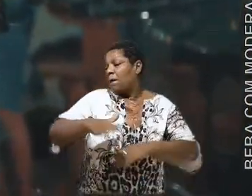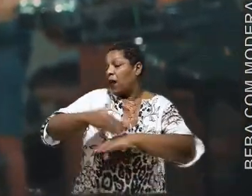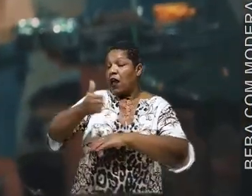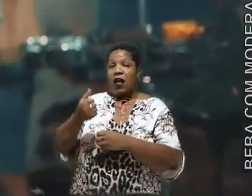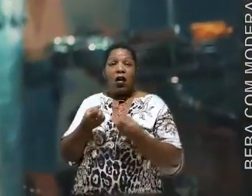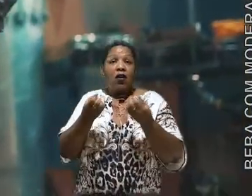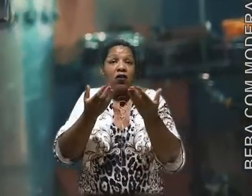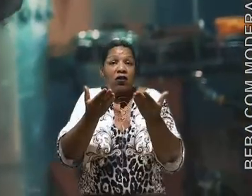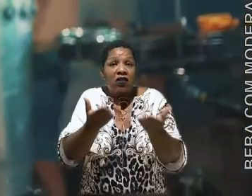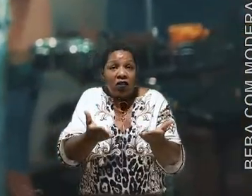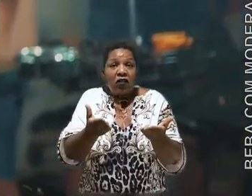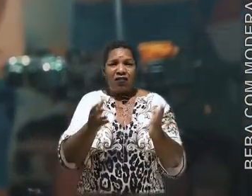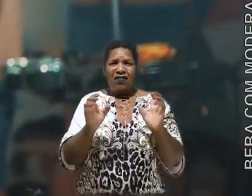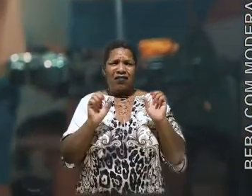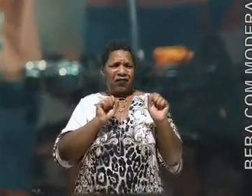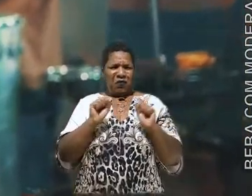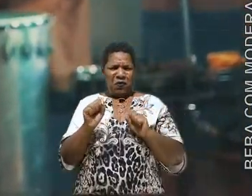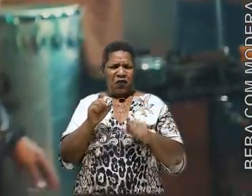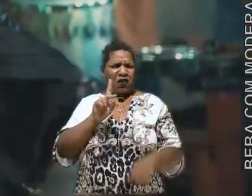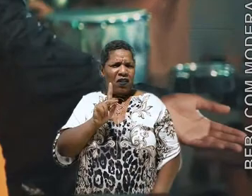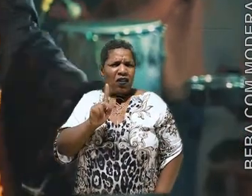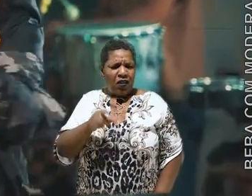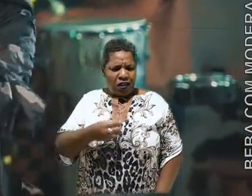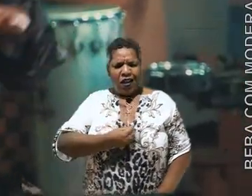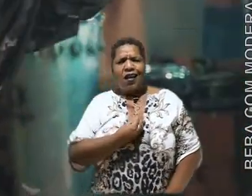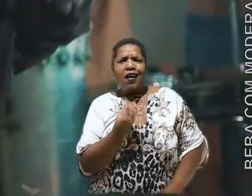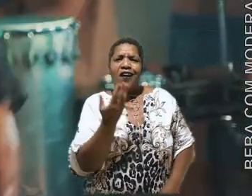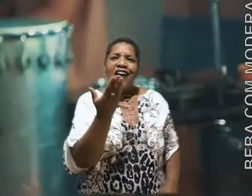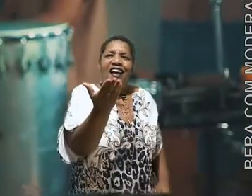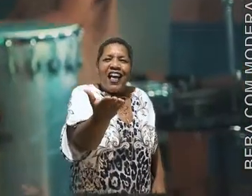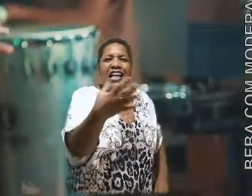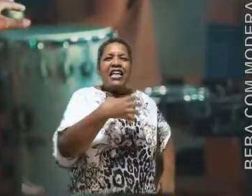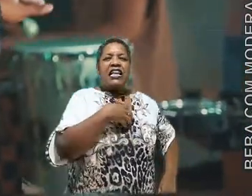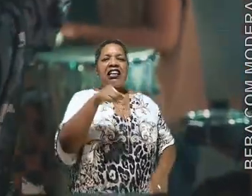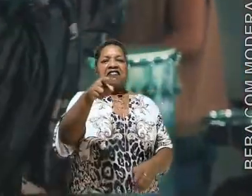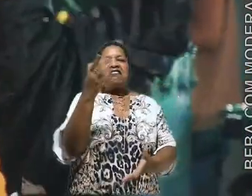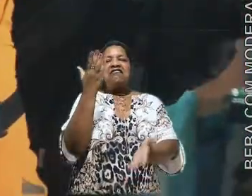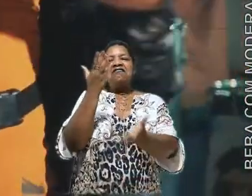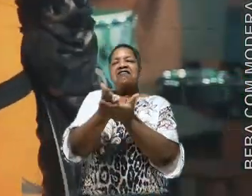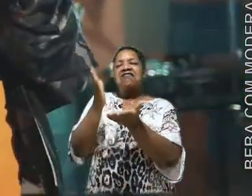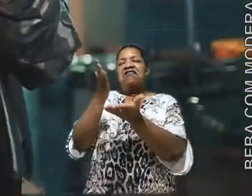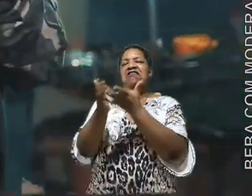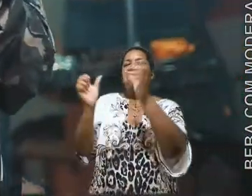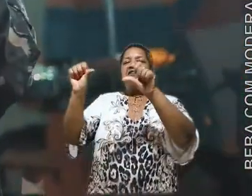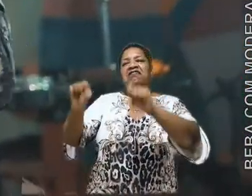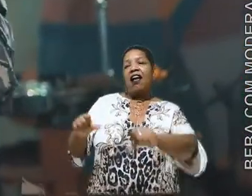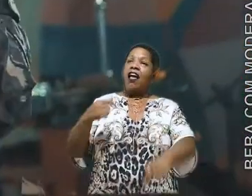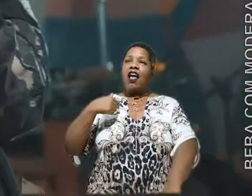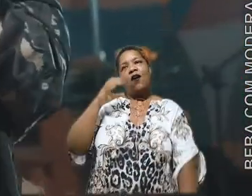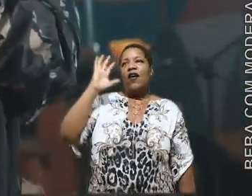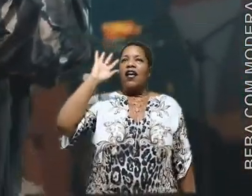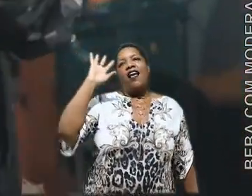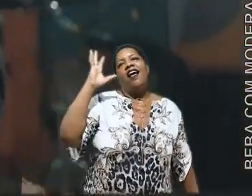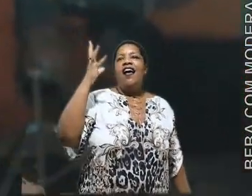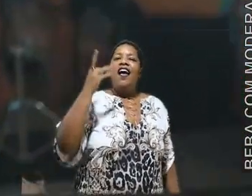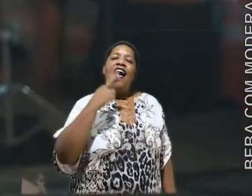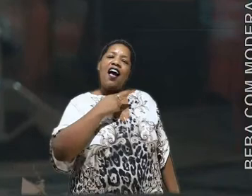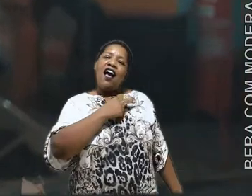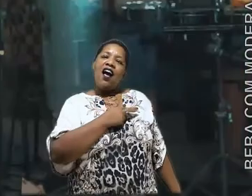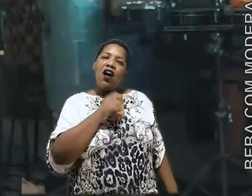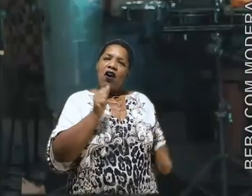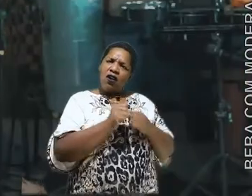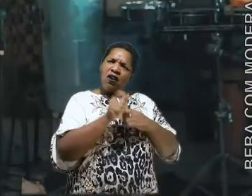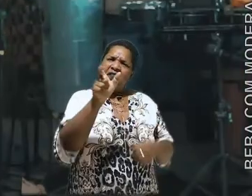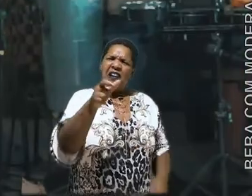eu ir para aí você não se pode lhe entreguei nesse lance tu só vai vir logo não me prender romance